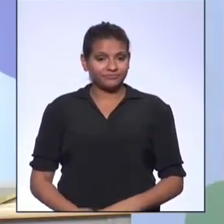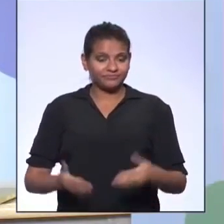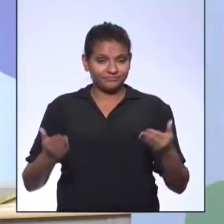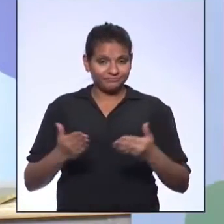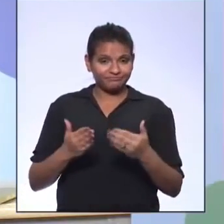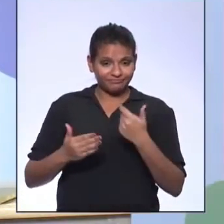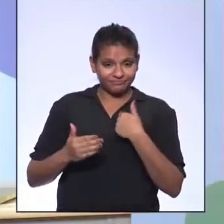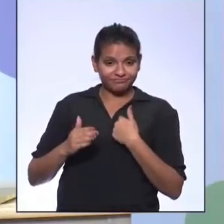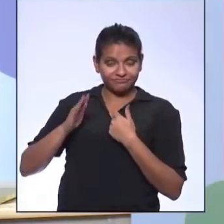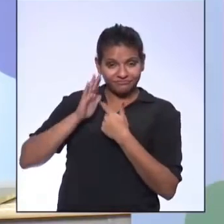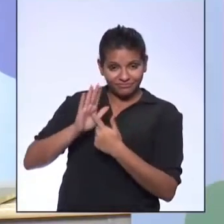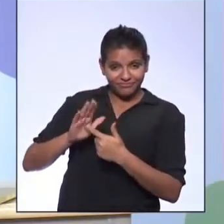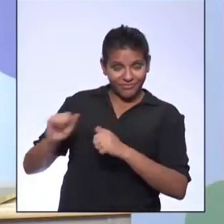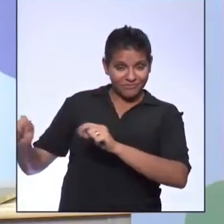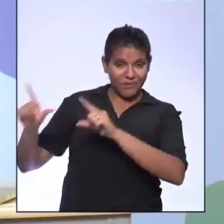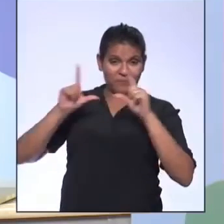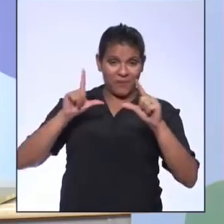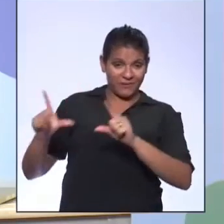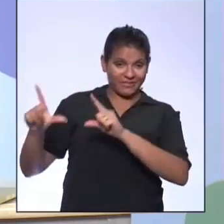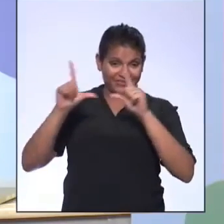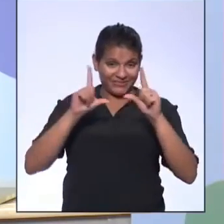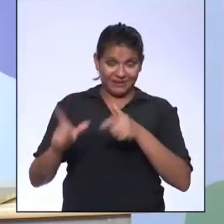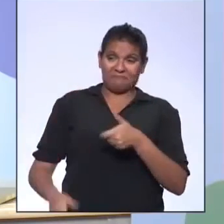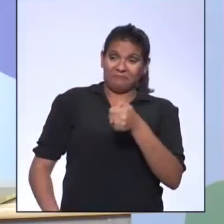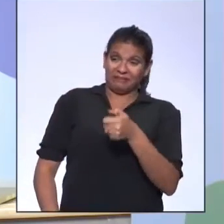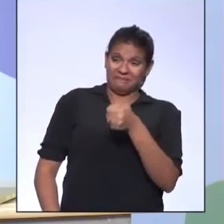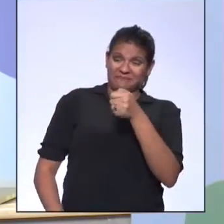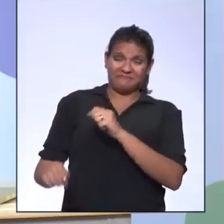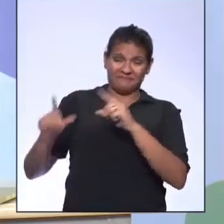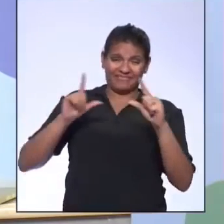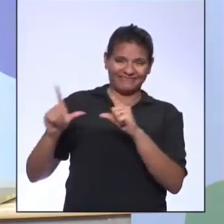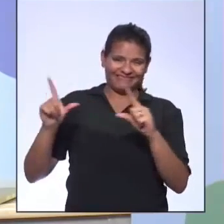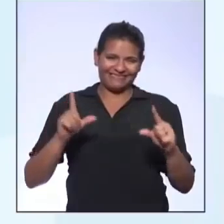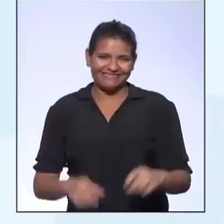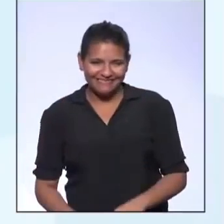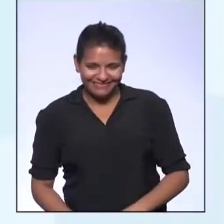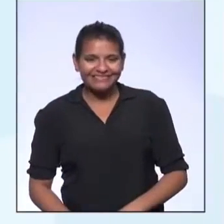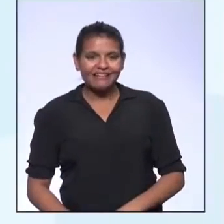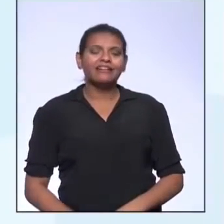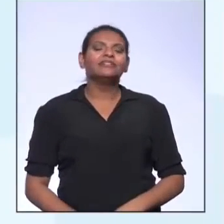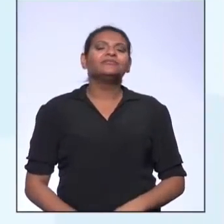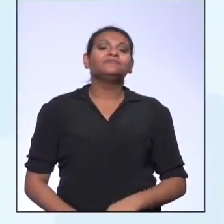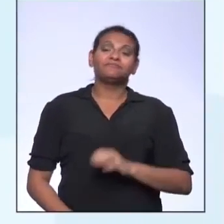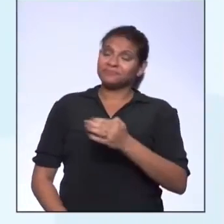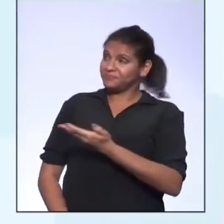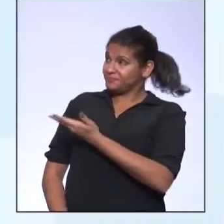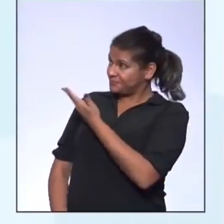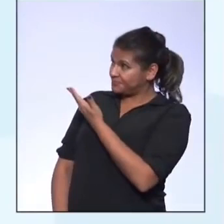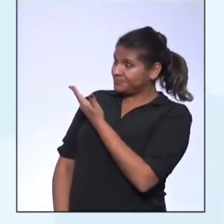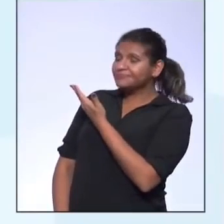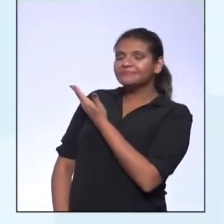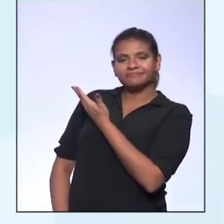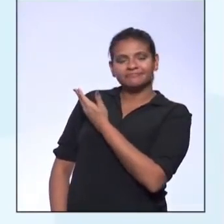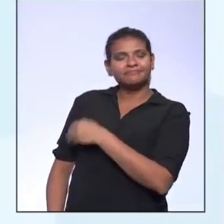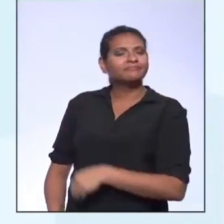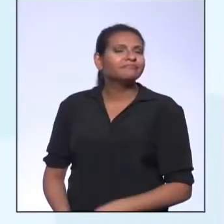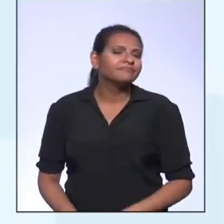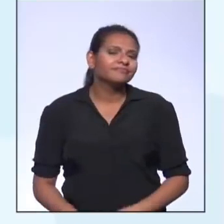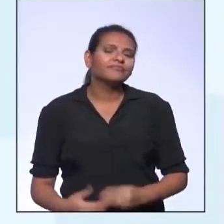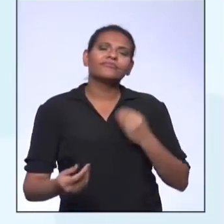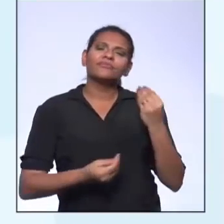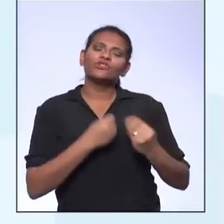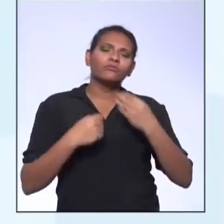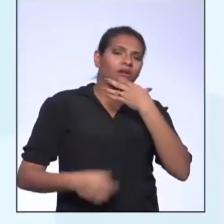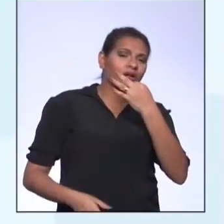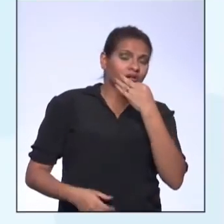com o PowerPoint, gente, vocês não têm noção. Vamos lá. A argumentação. O argumento é tudo aquilo